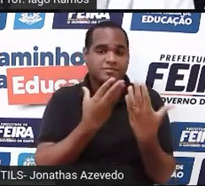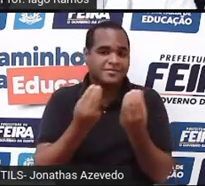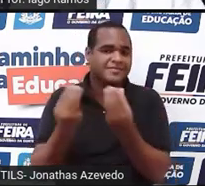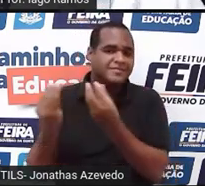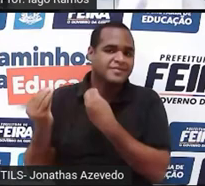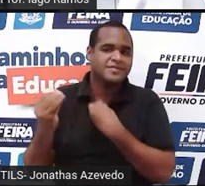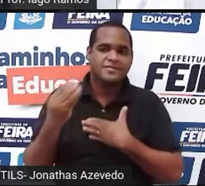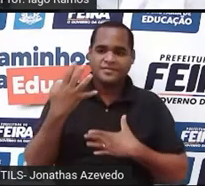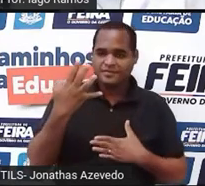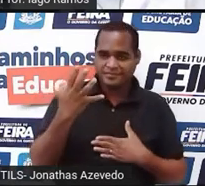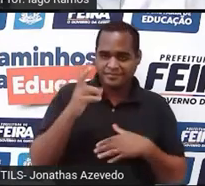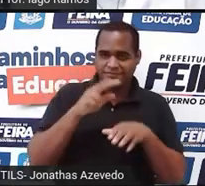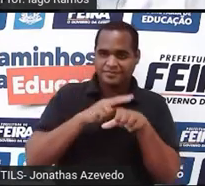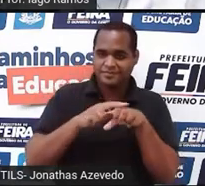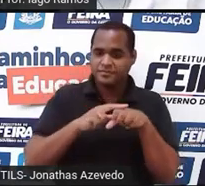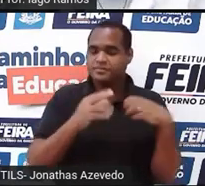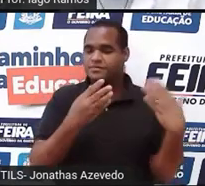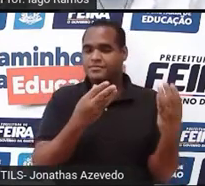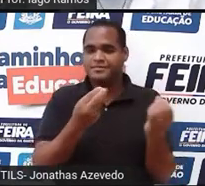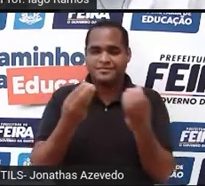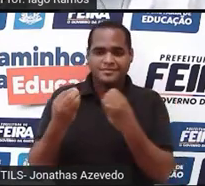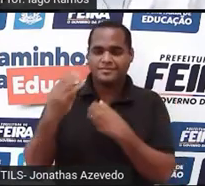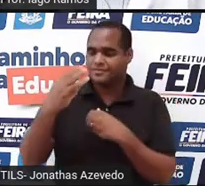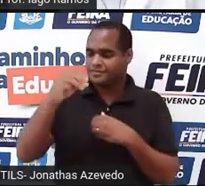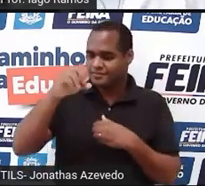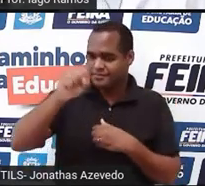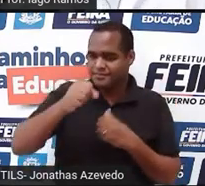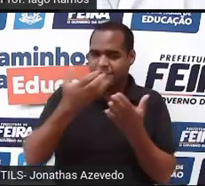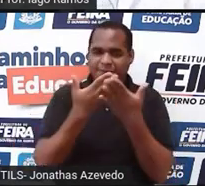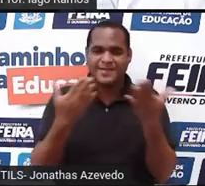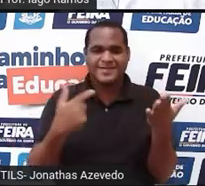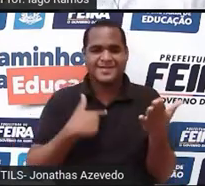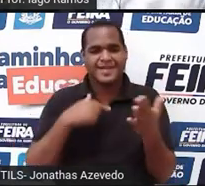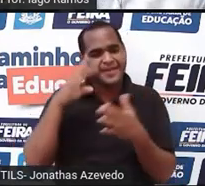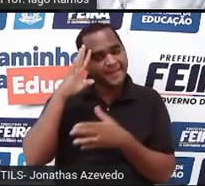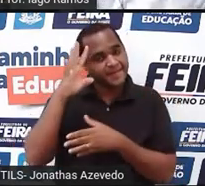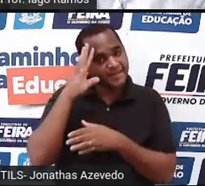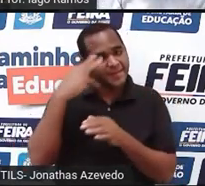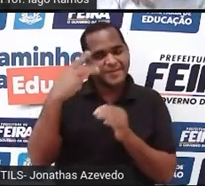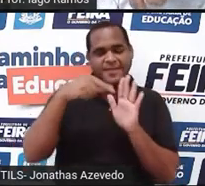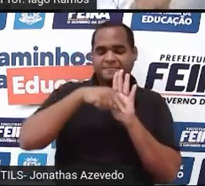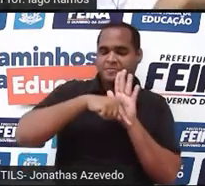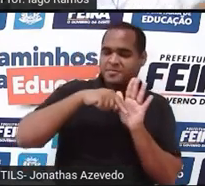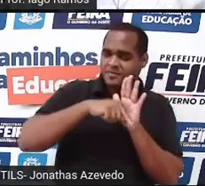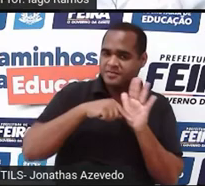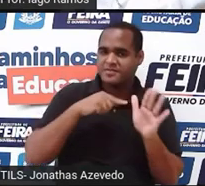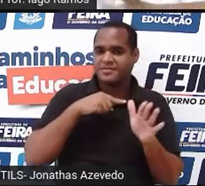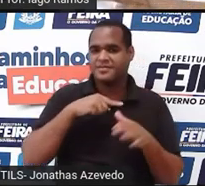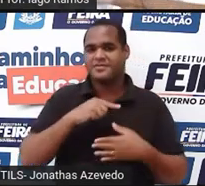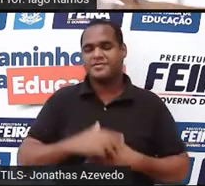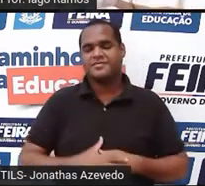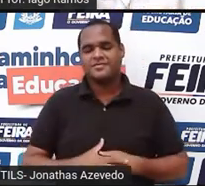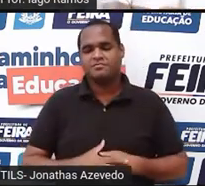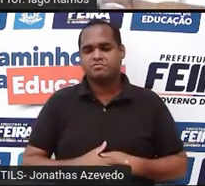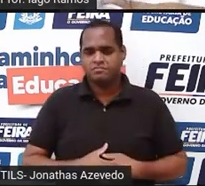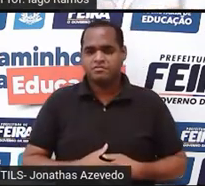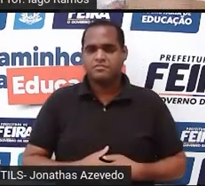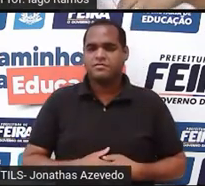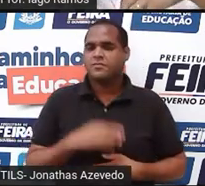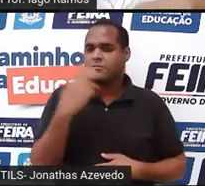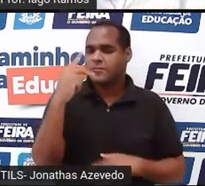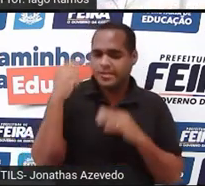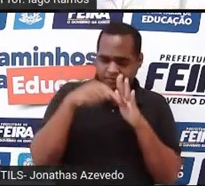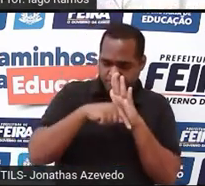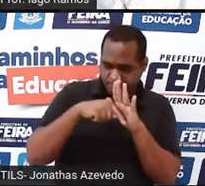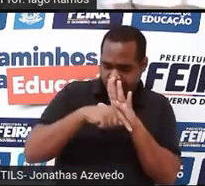maioria ou 4 em vez de para bastante 30 segundos para você fazer essa autoavaliação avaliar